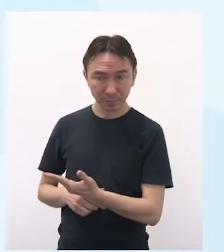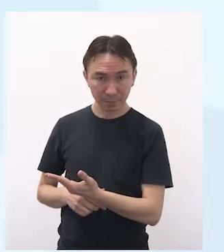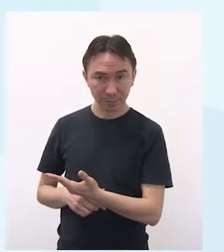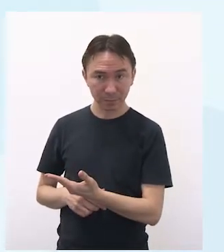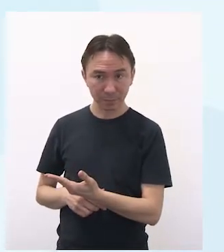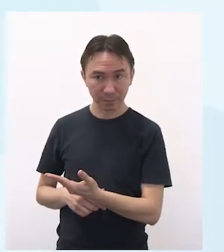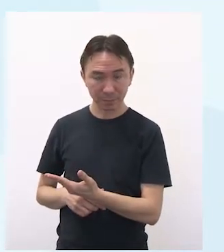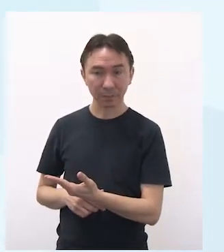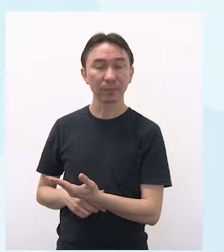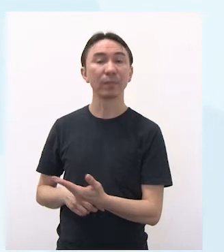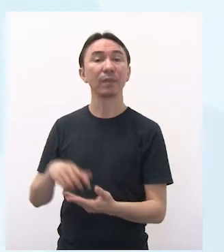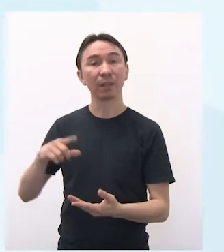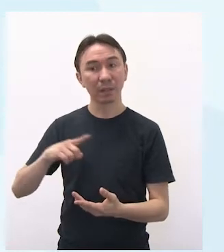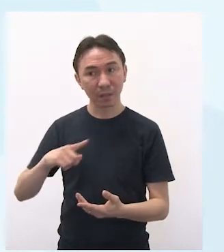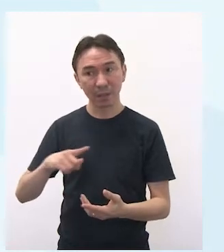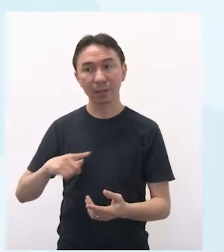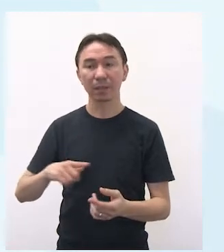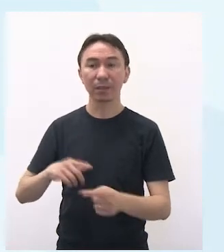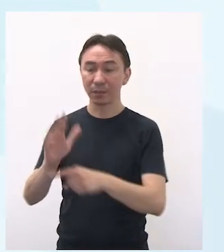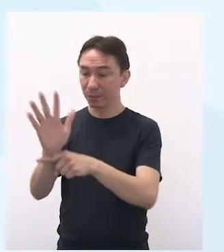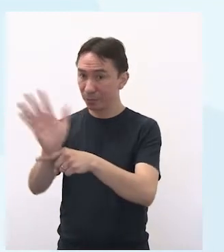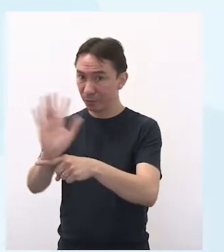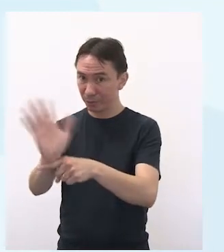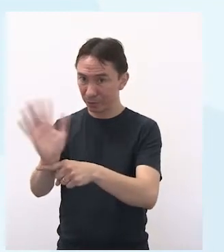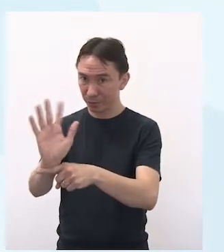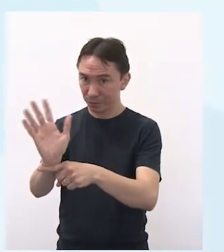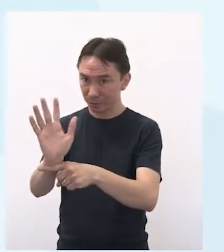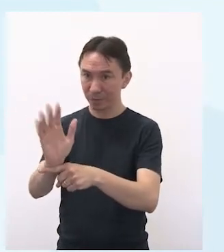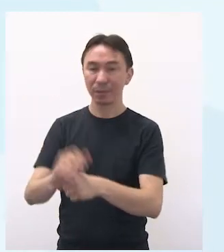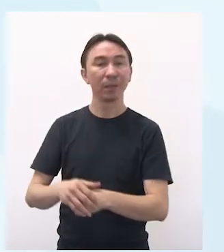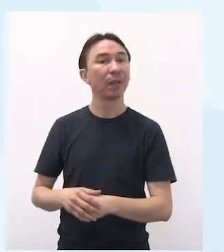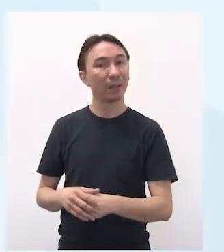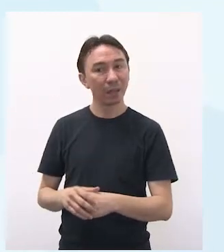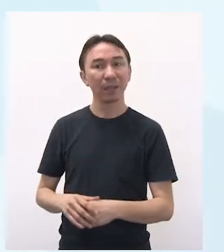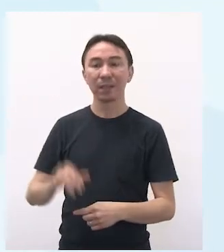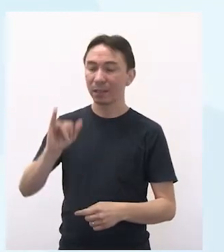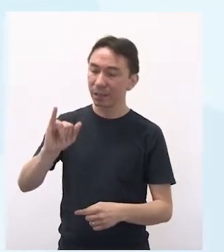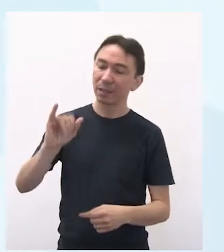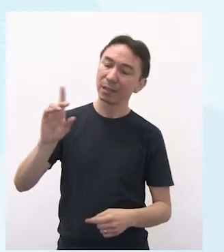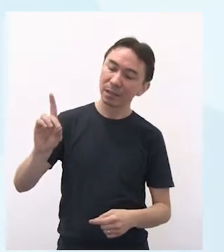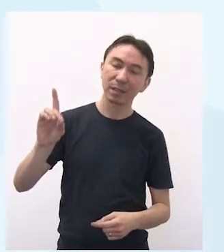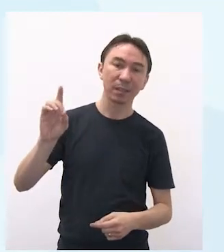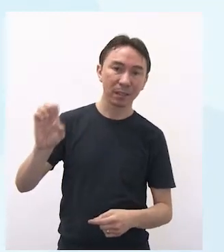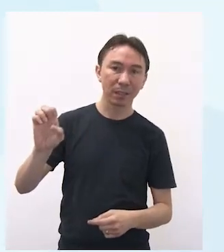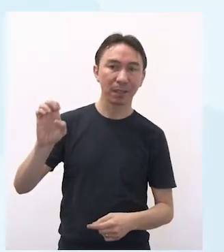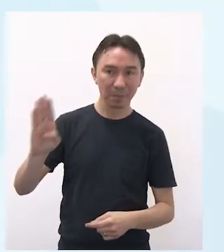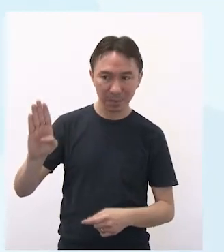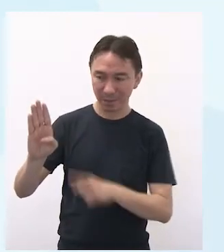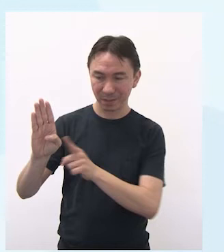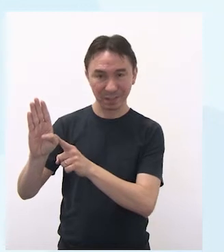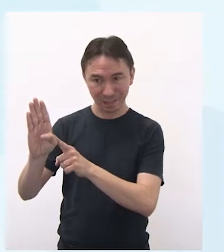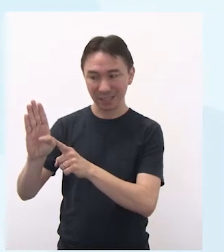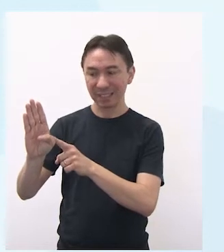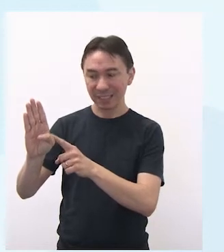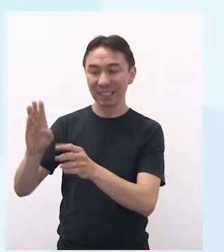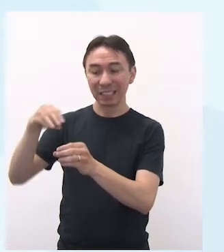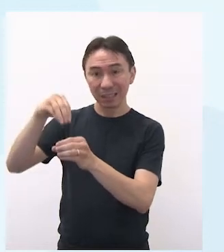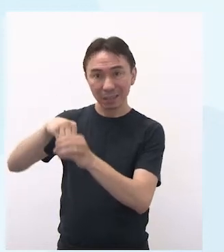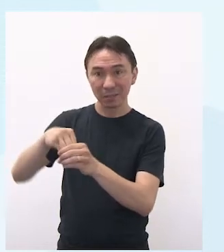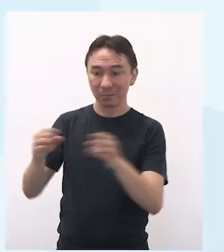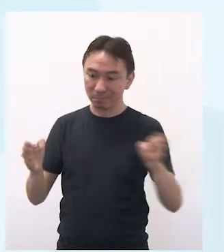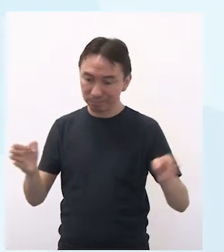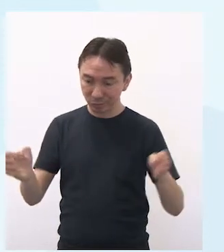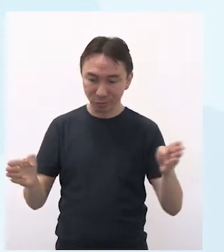que é um vídeo IDEB na pandemia, entender a meta de IDEB e detalhar o indicador de metas da aprendizagem